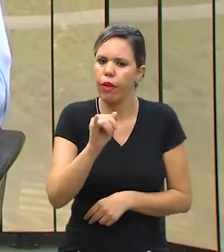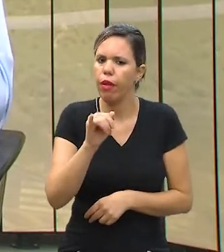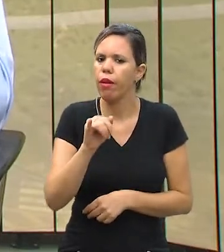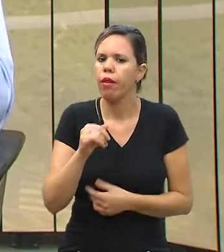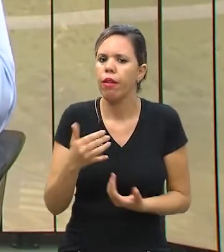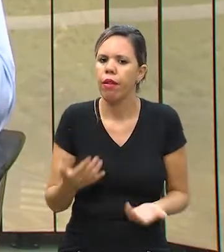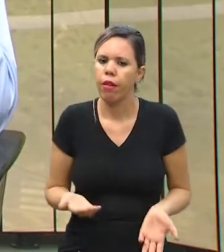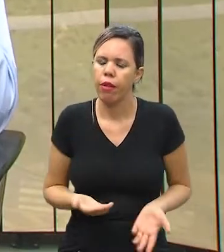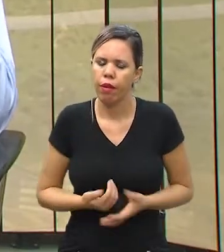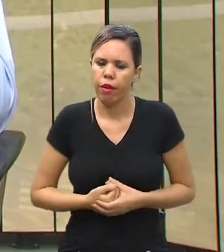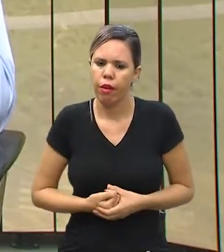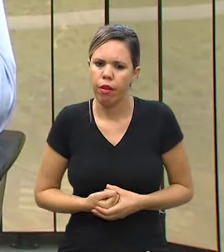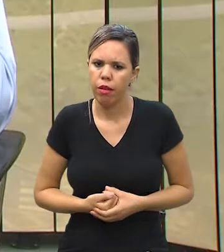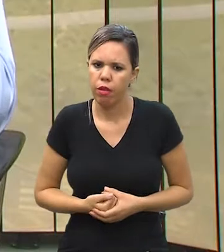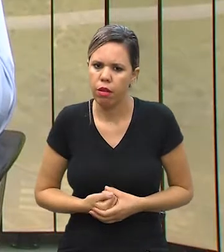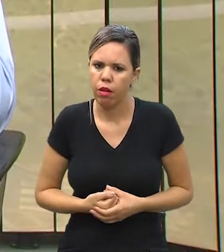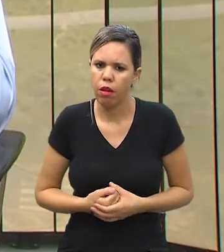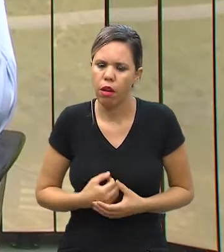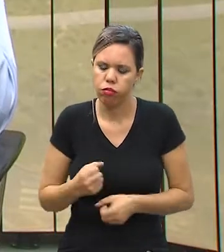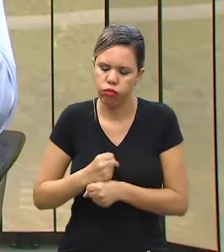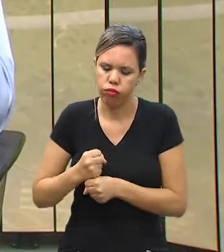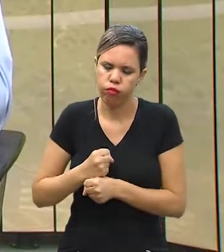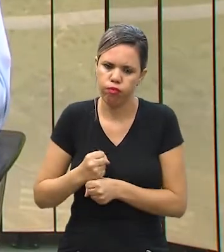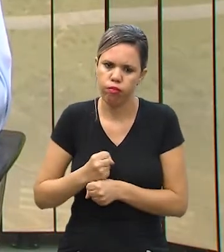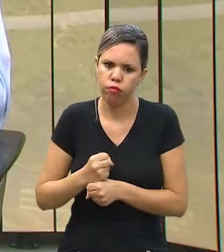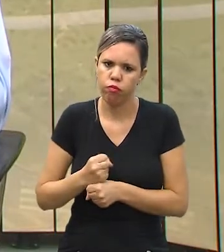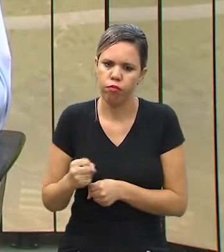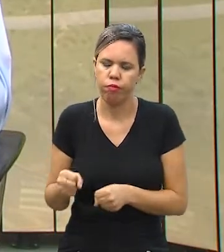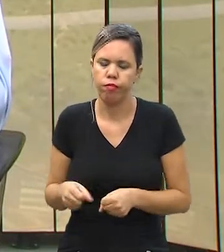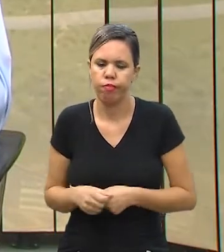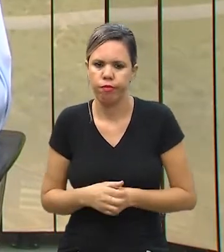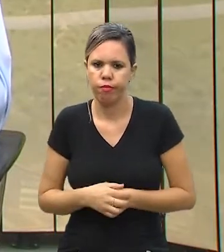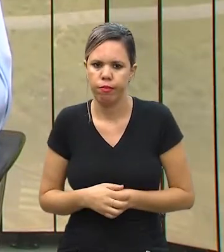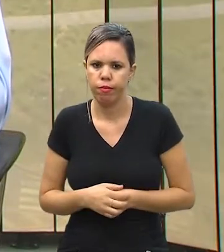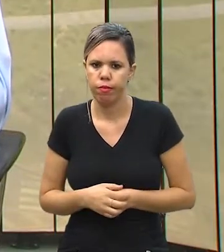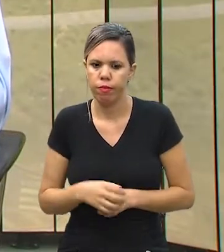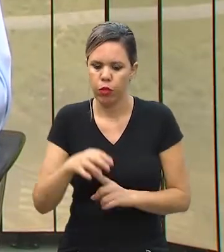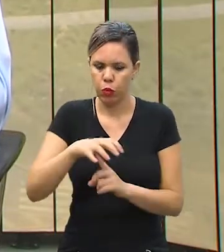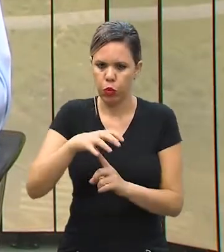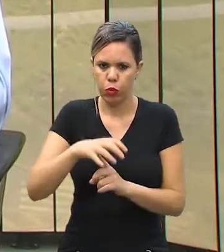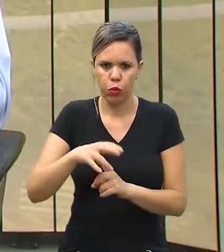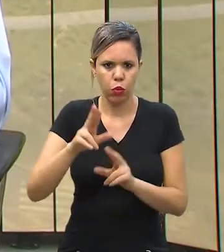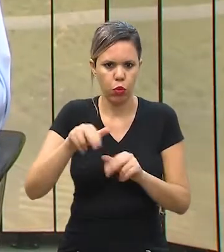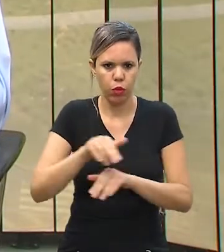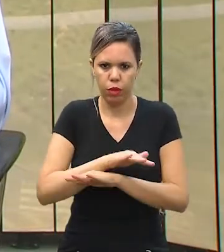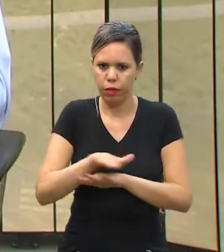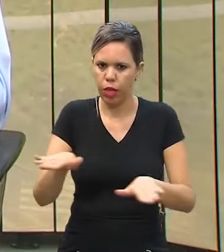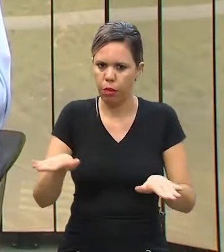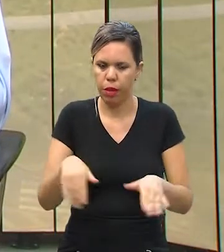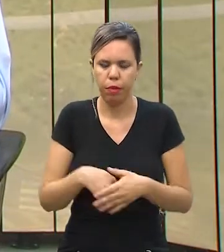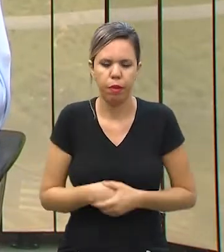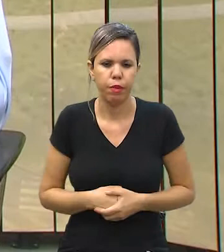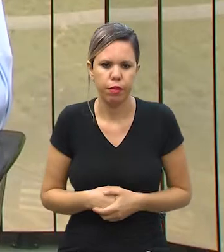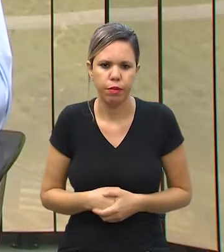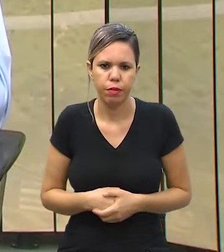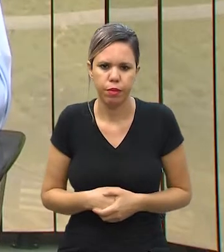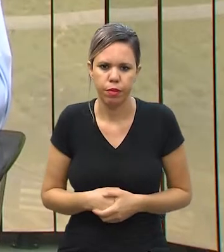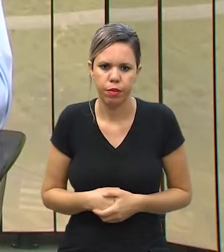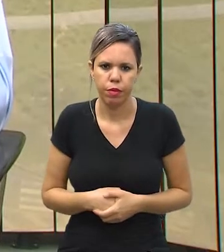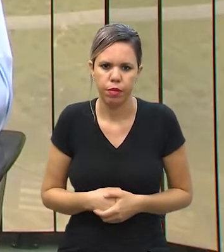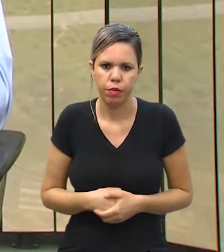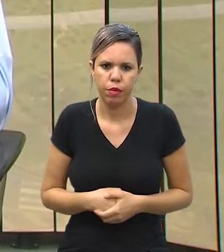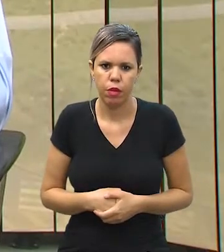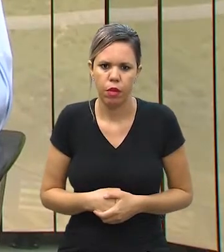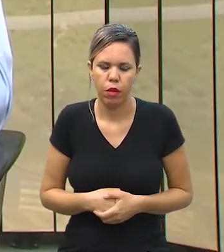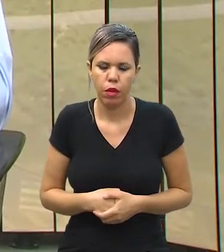acaba por várias gerações. O camelô ele não vai parar, entendeu? E hoje,